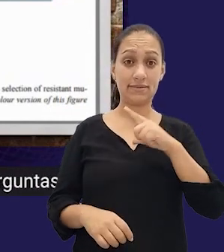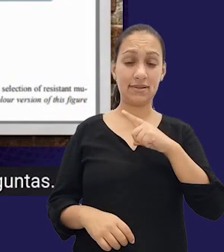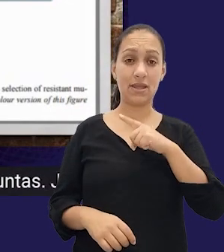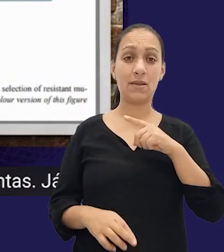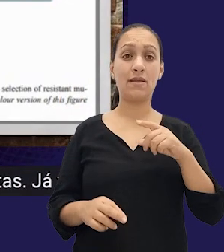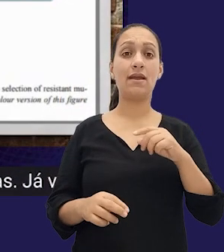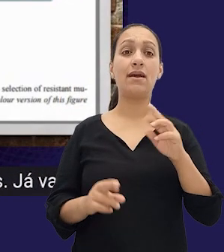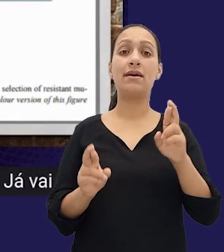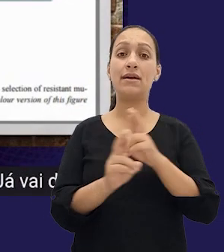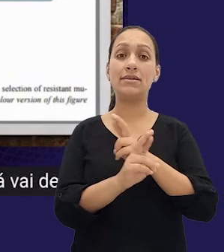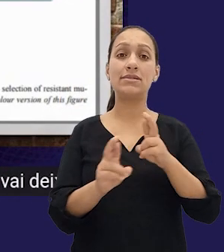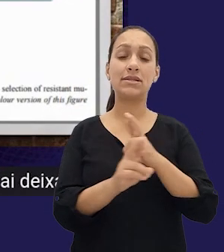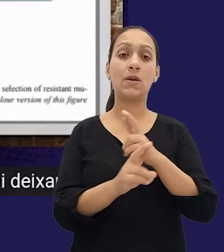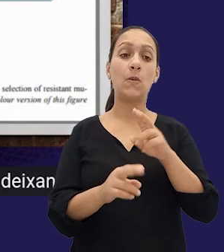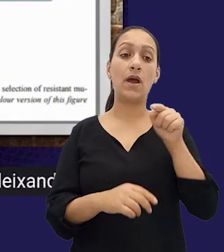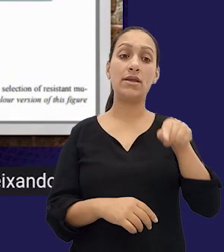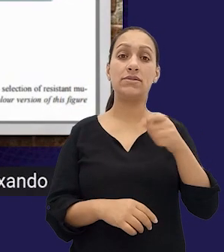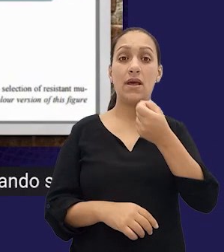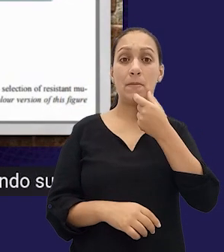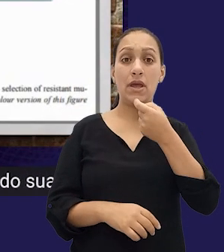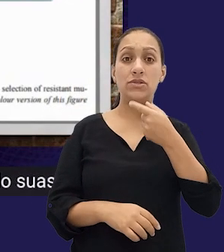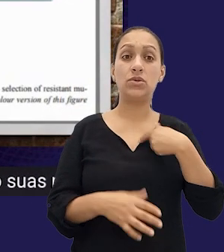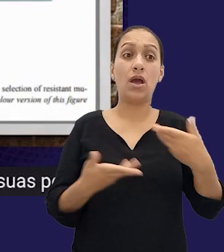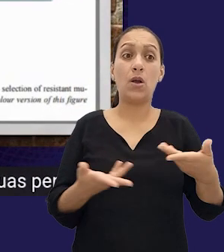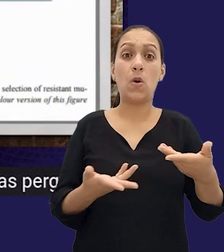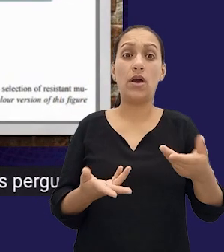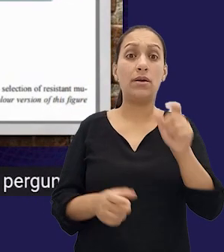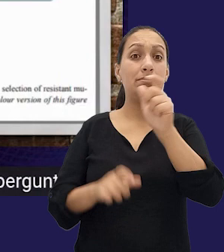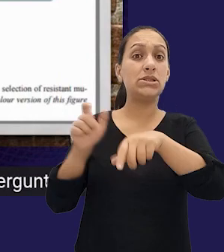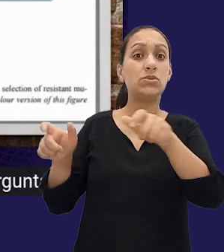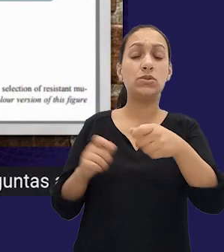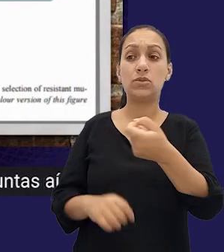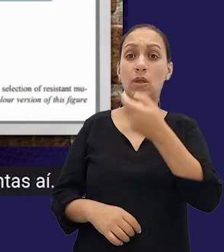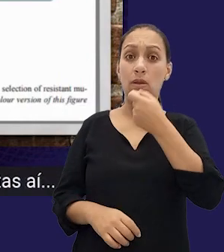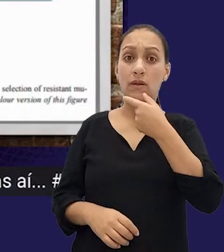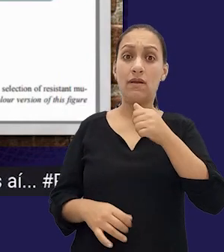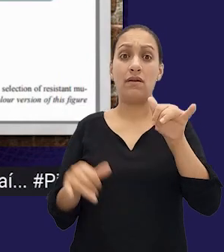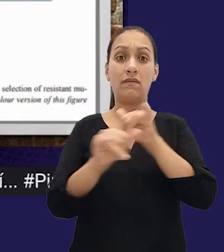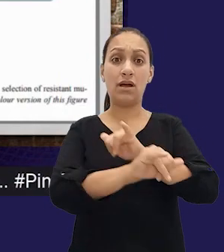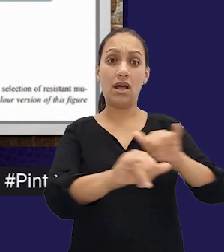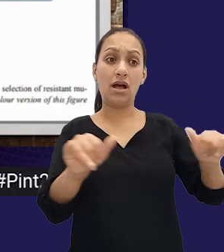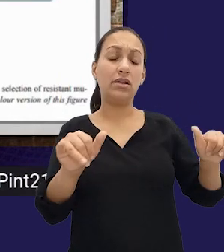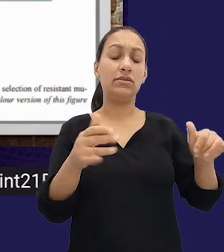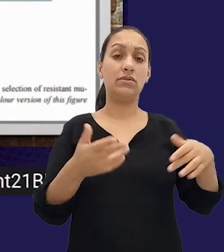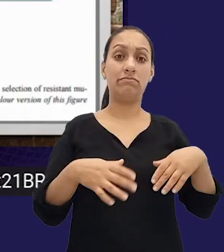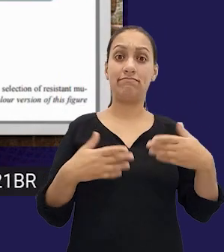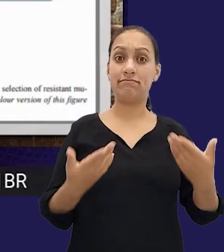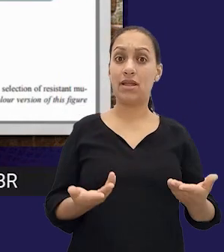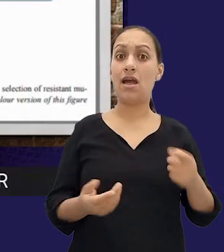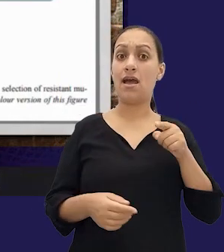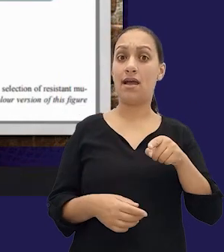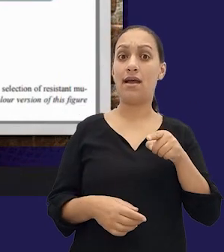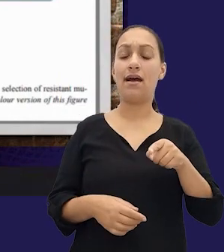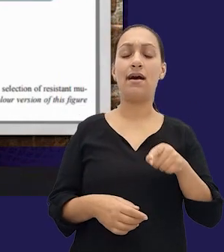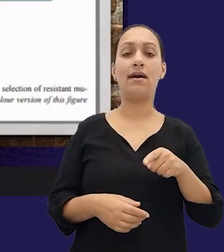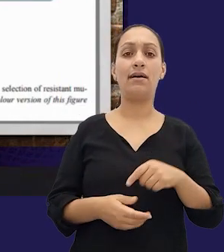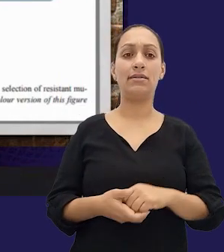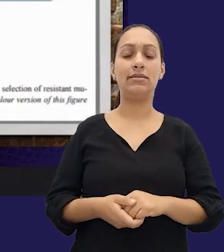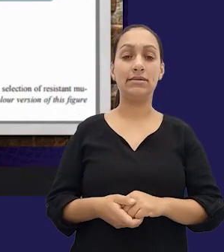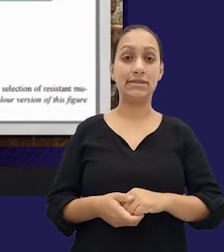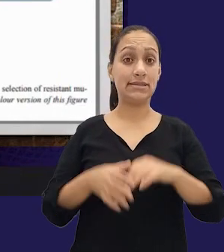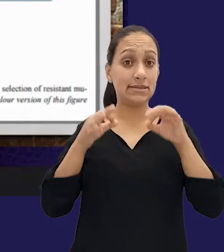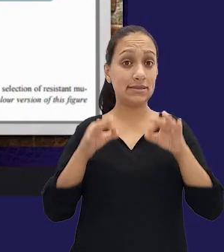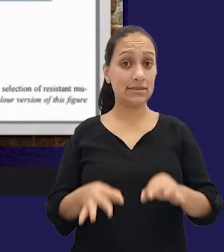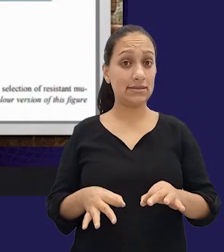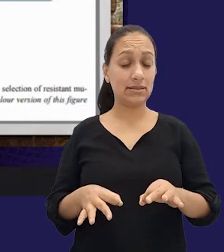em relação à azitromicina, que está sendo tão utilizada, tão falada, tão considerada, eu tenho certeza